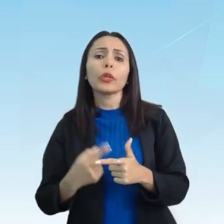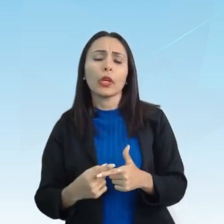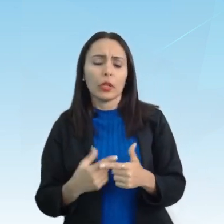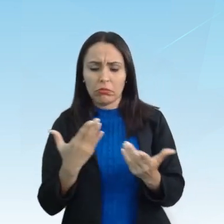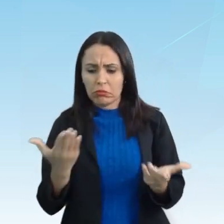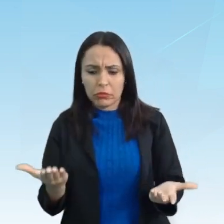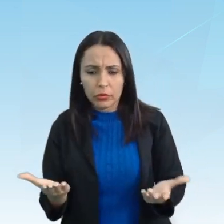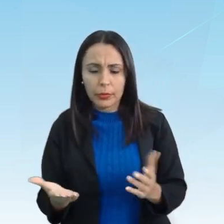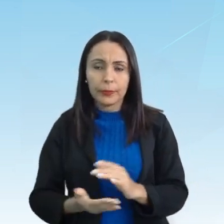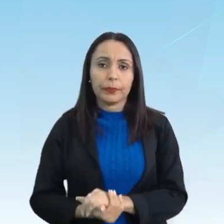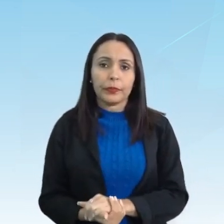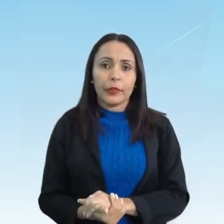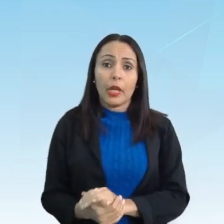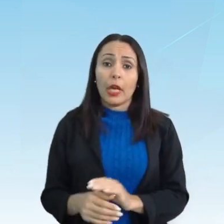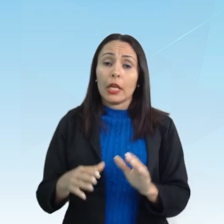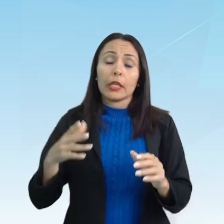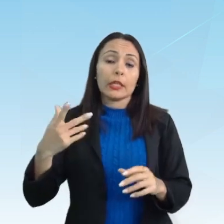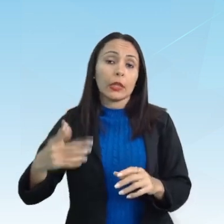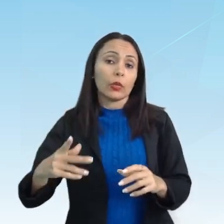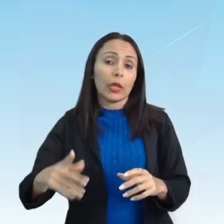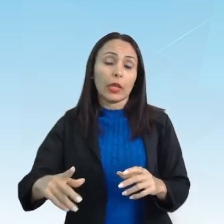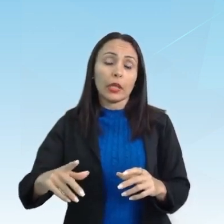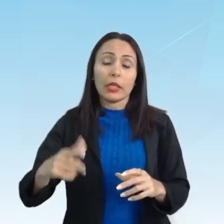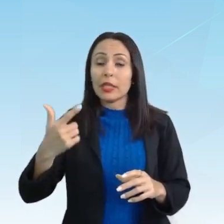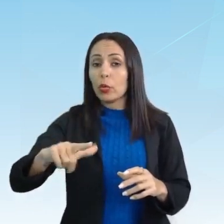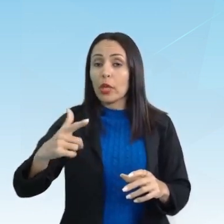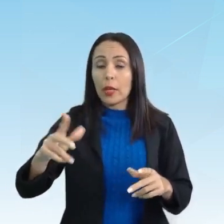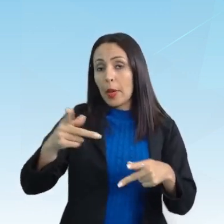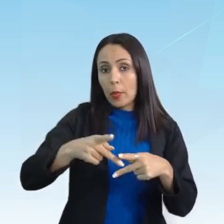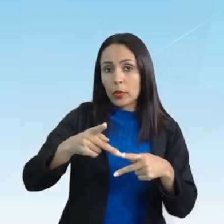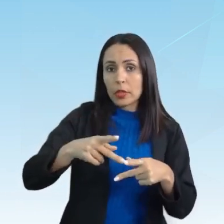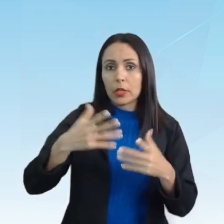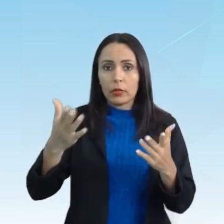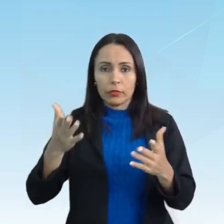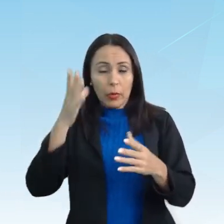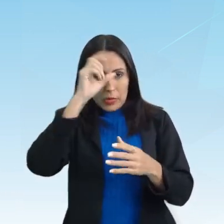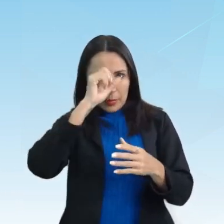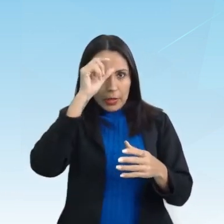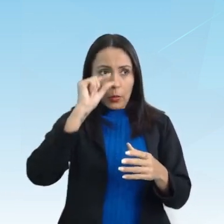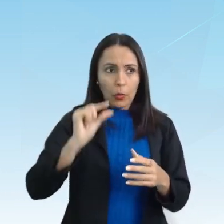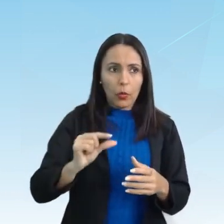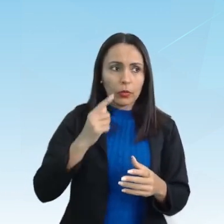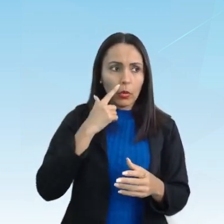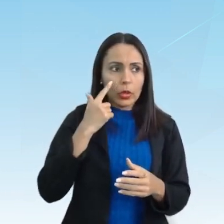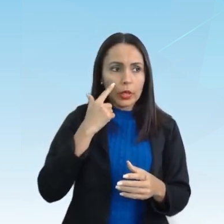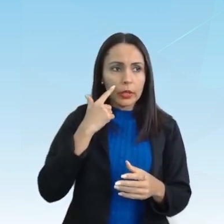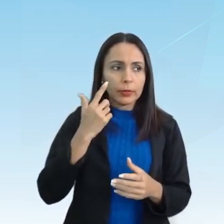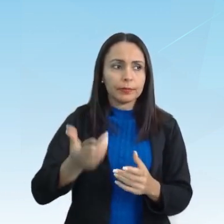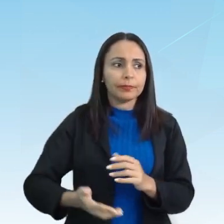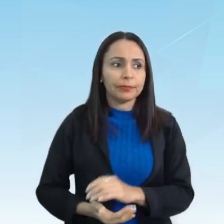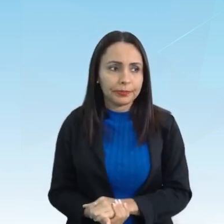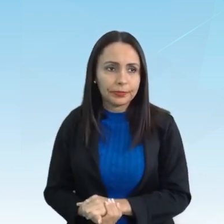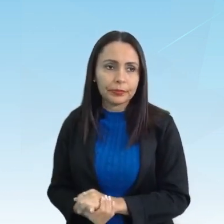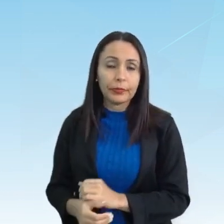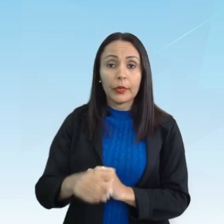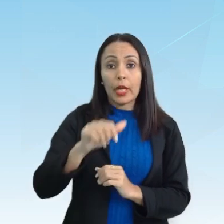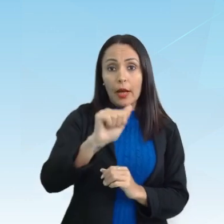um objeto direto? Porque não há preposição. Vamos aprender agora um pouco as preposições. Olhando para mim, o